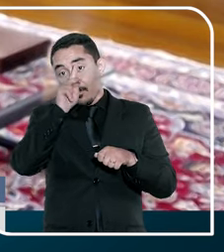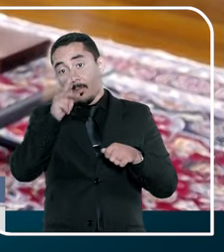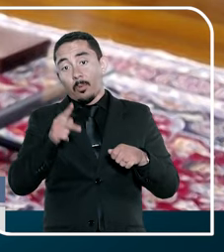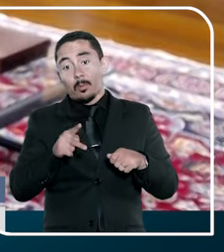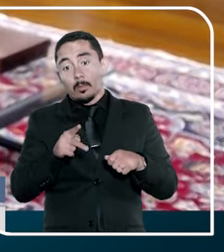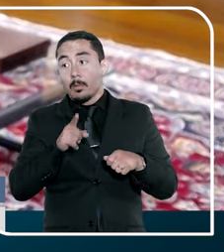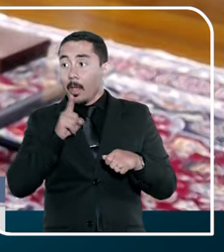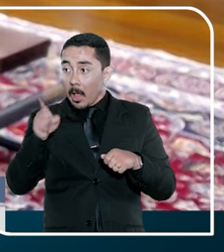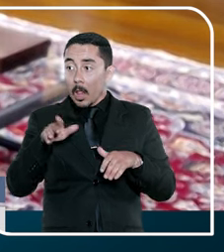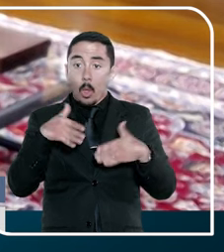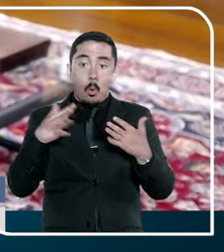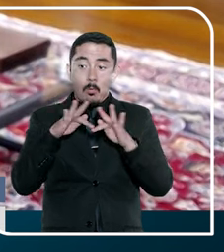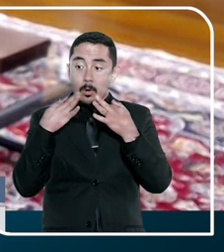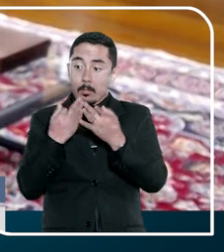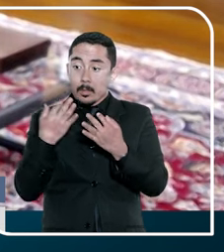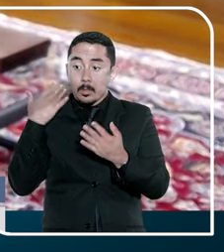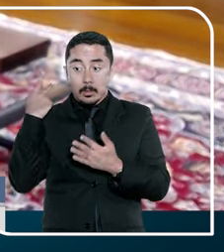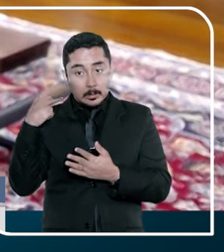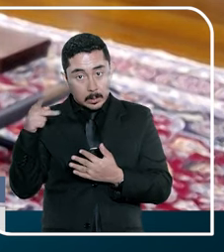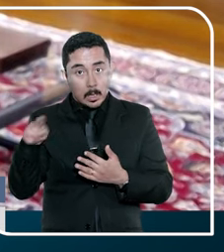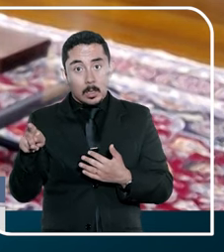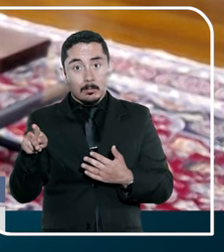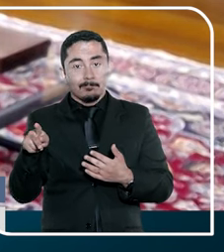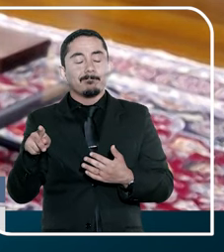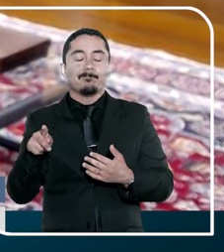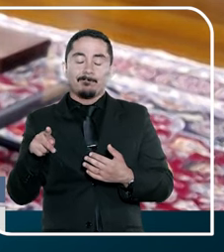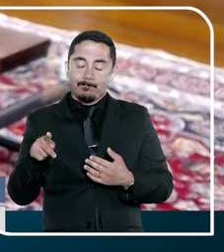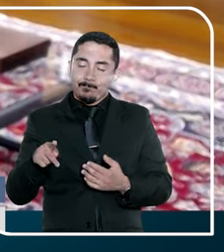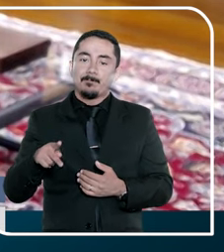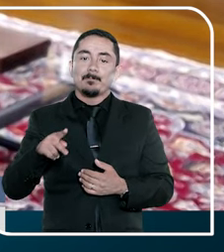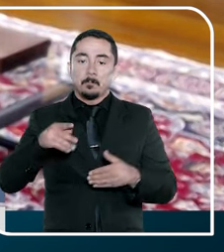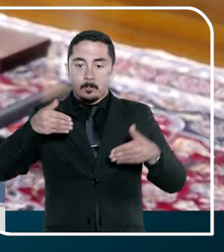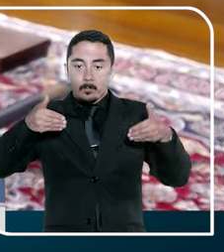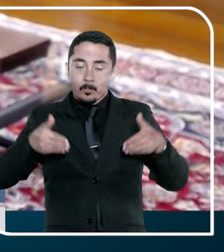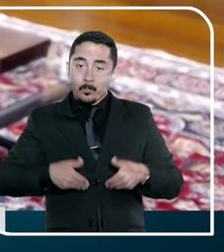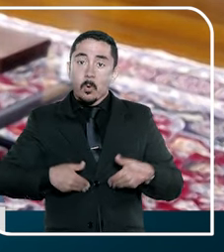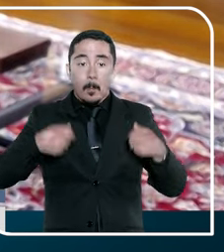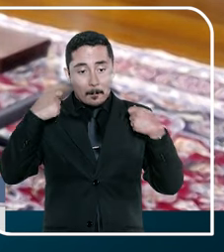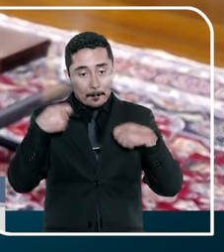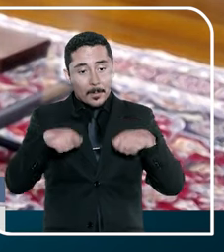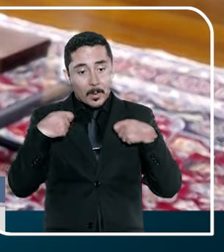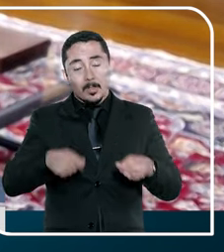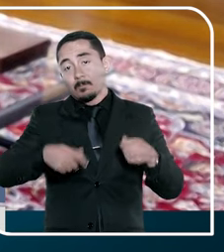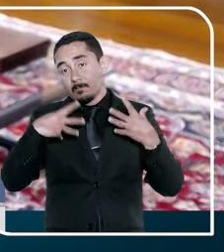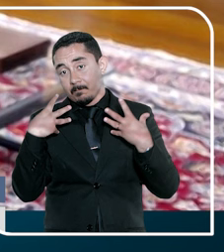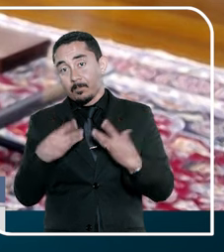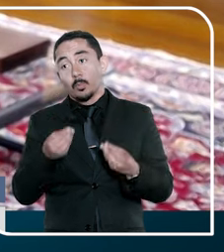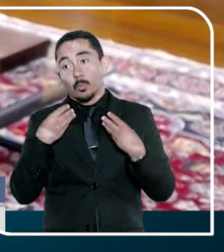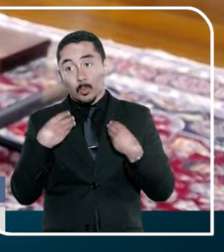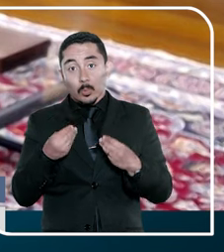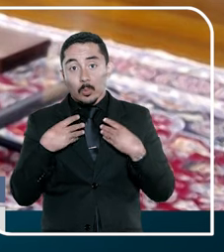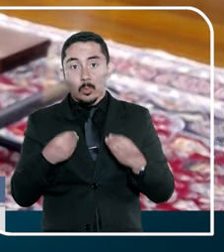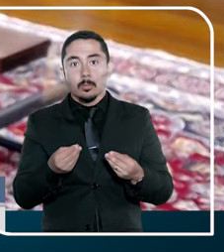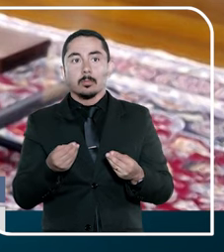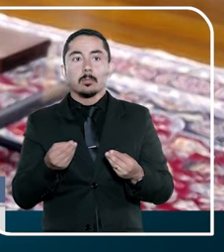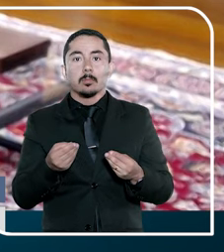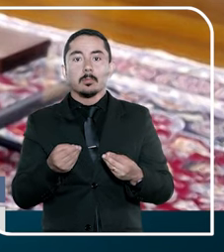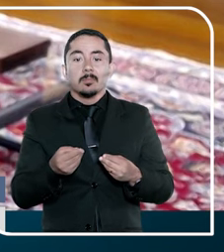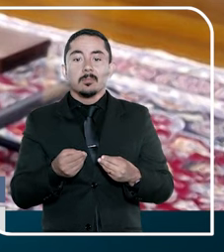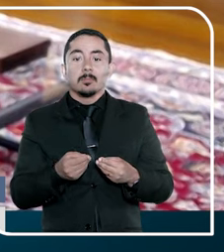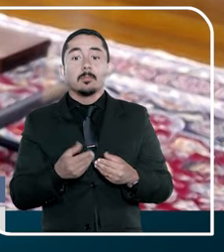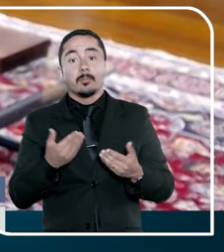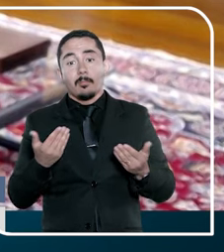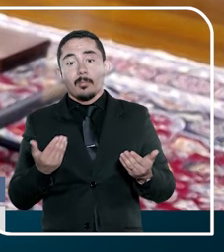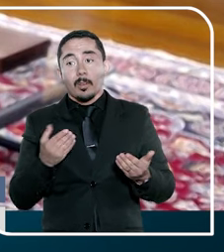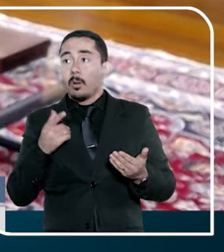sua família né está realmente uma necessidade eh de alimentação e não tem